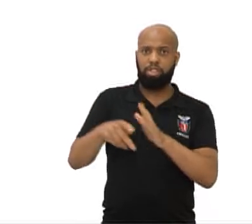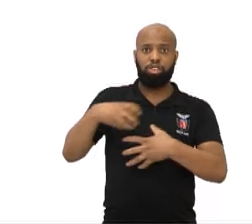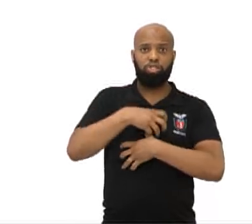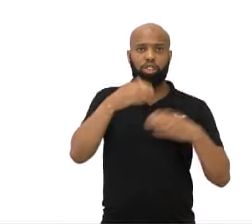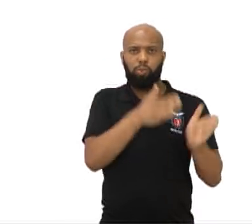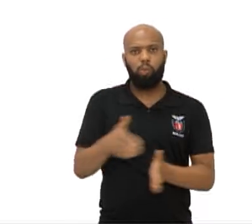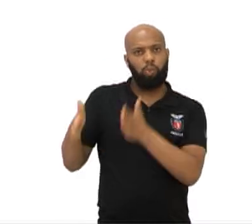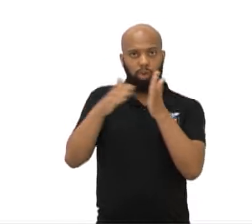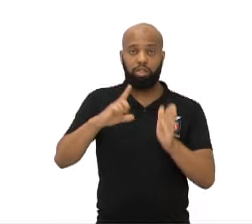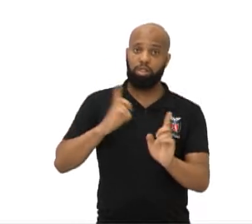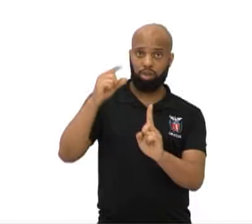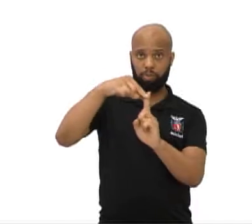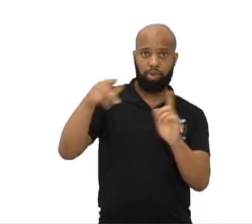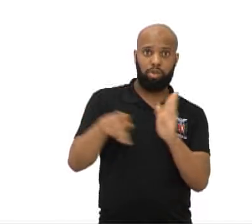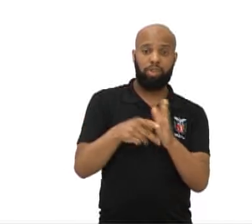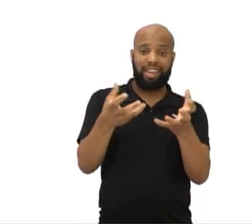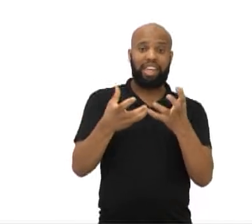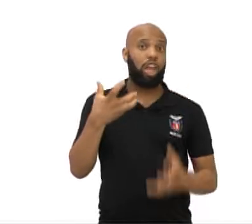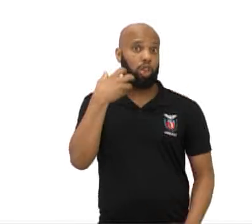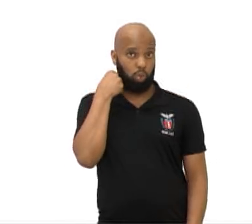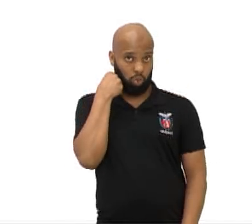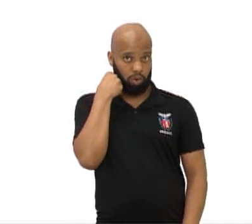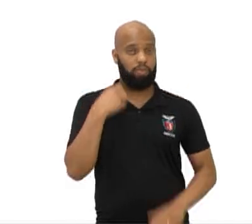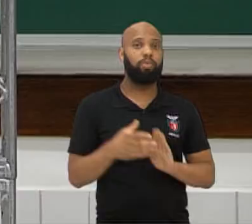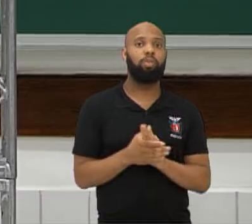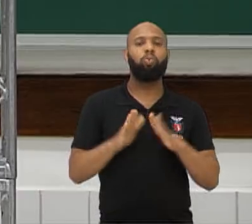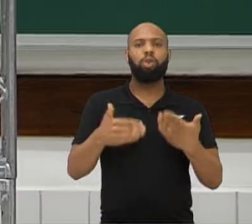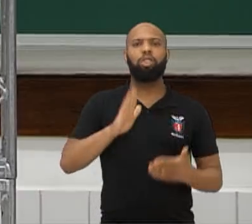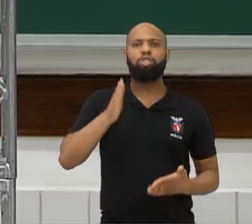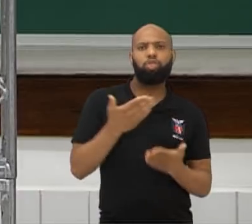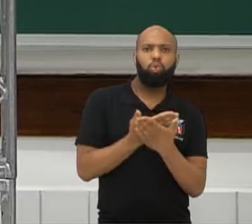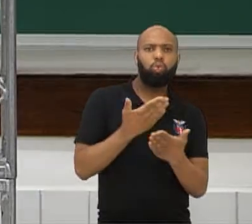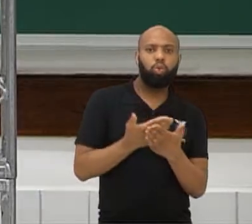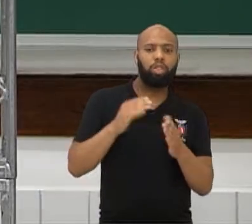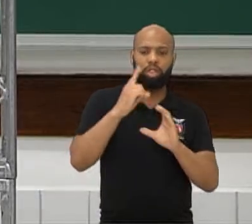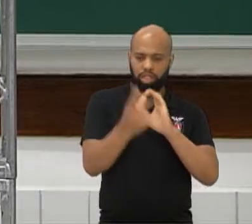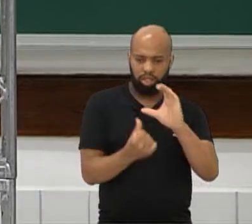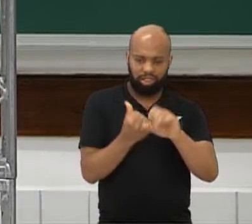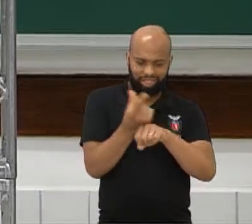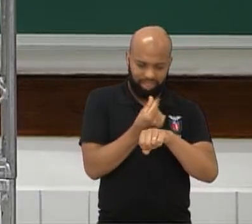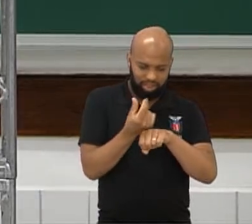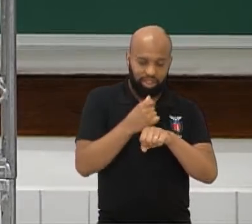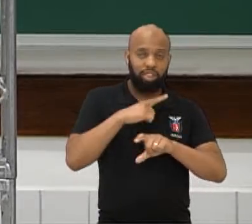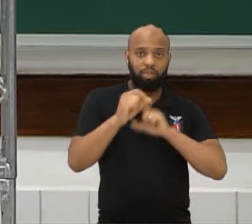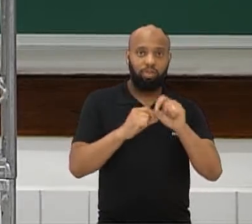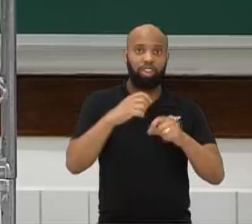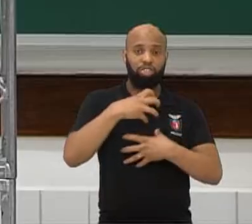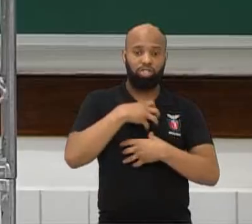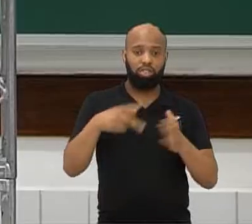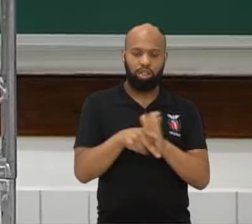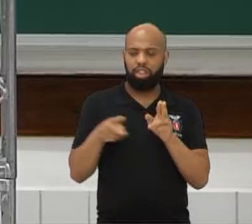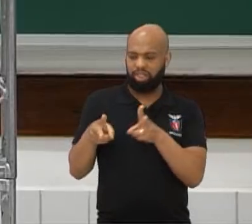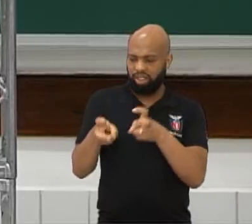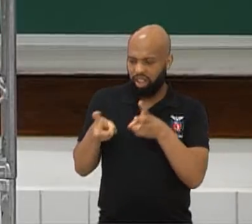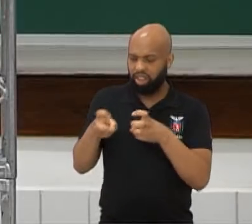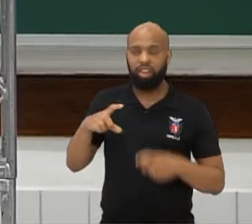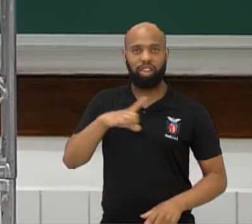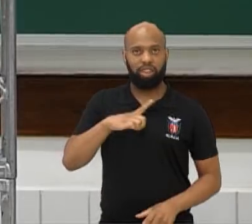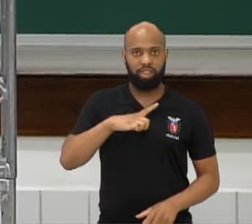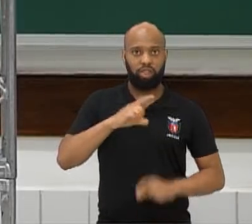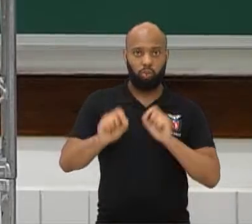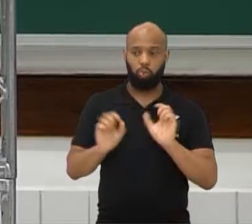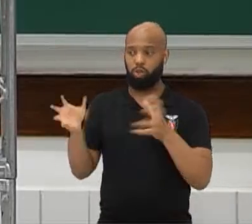de produção com o objetivo de gerar lucro. Vimos que o capitalismo ele é feito de uma forma de exploração